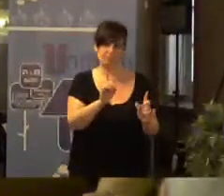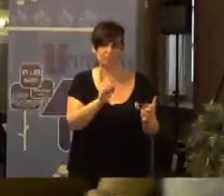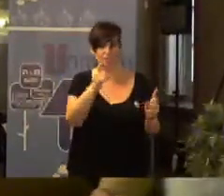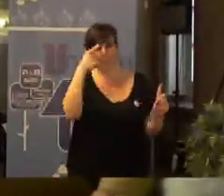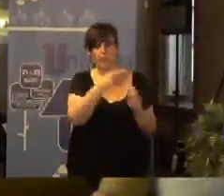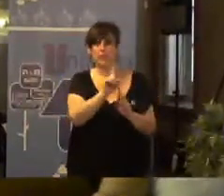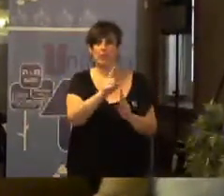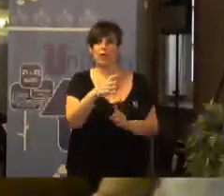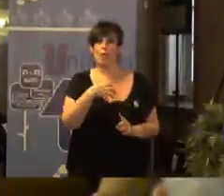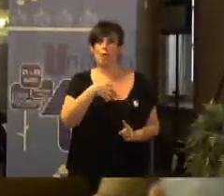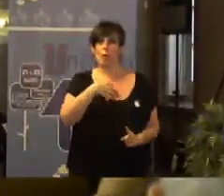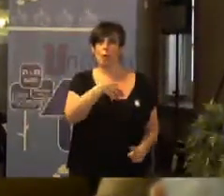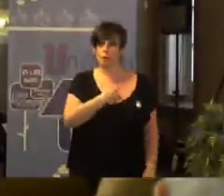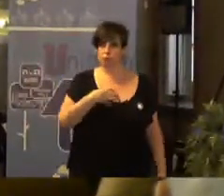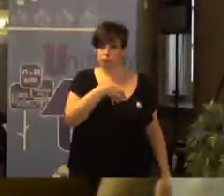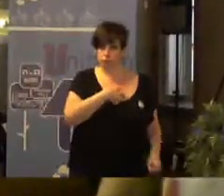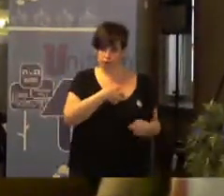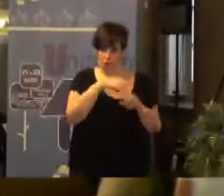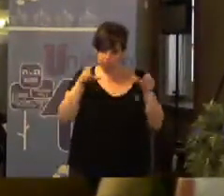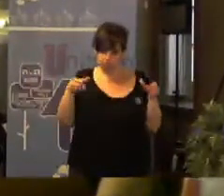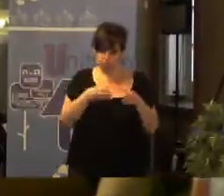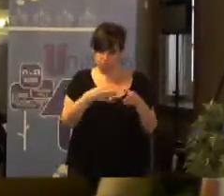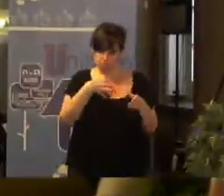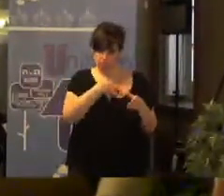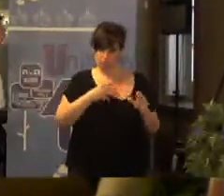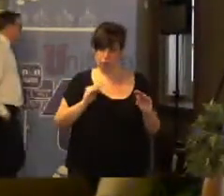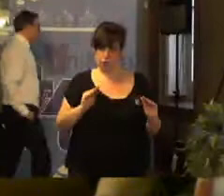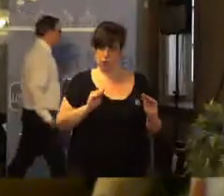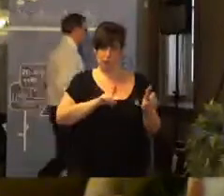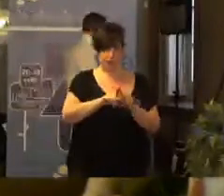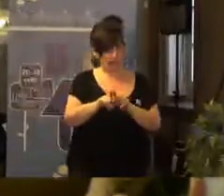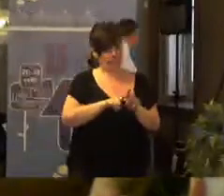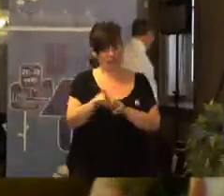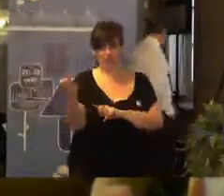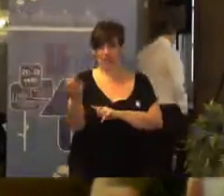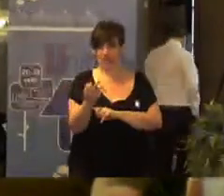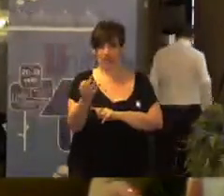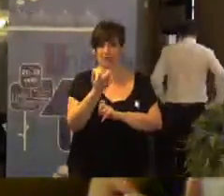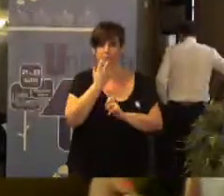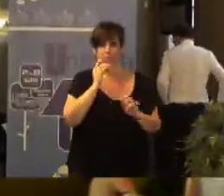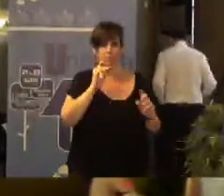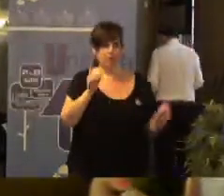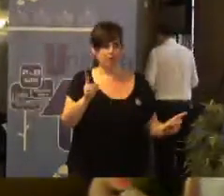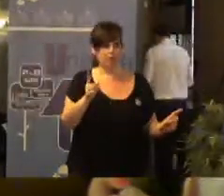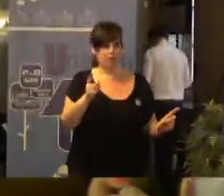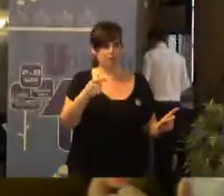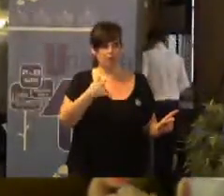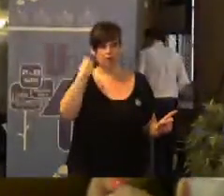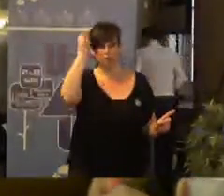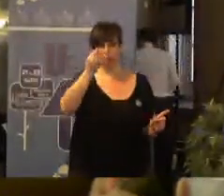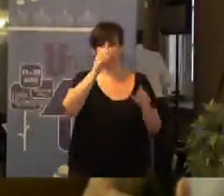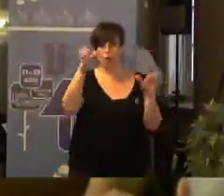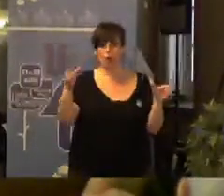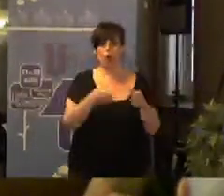a função constante de um partido é a representação política. E a pior coisa que pode acontecer a um partido de esquerda é que nos digam: vocês não